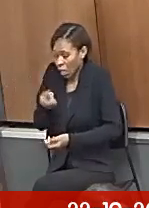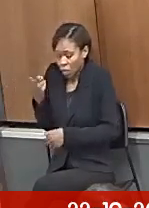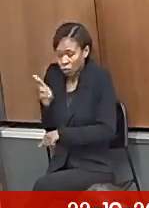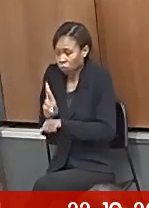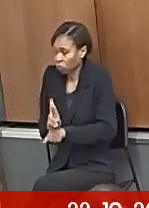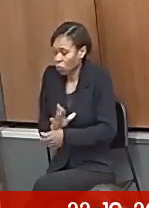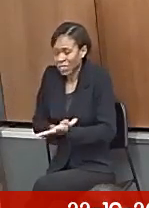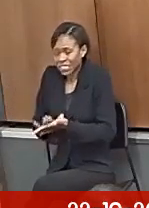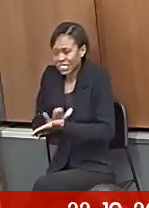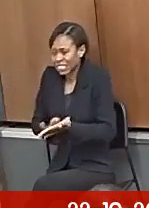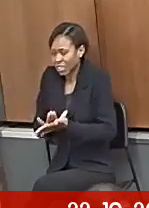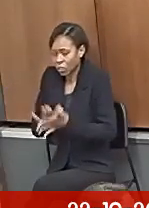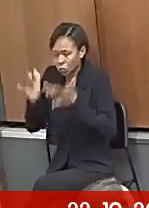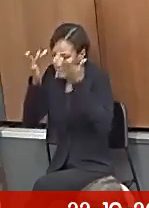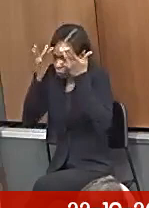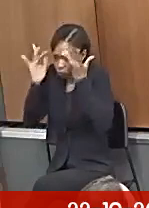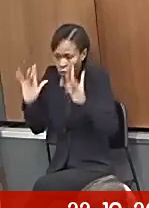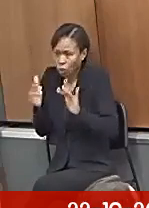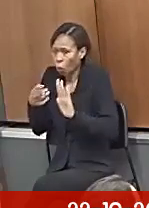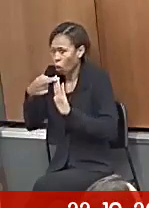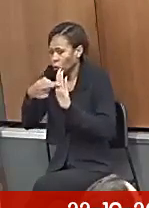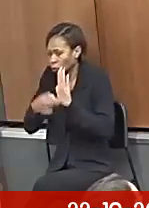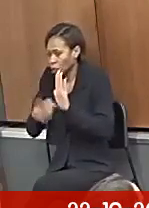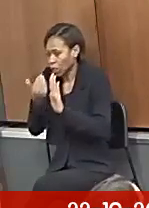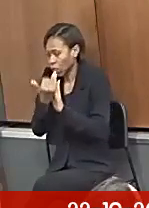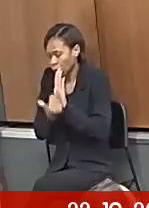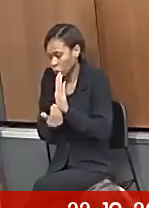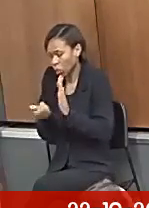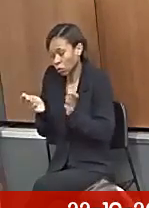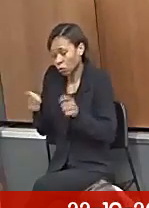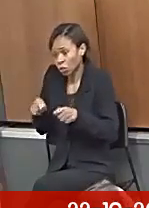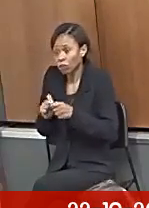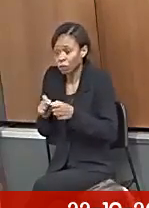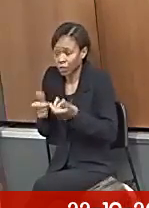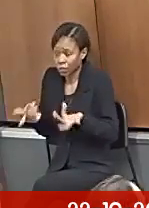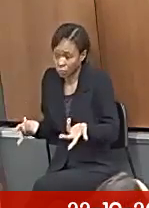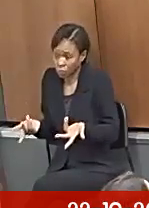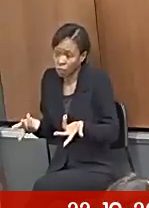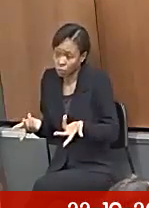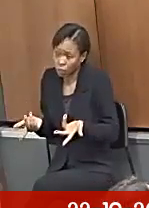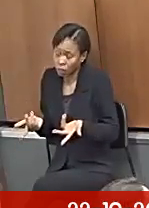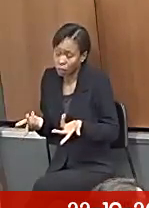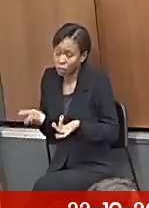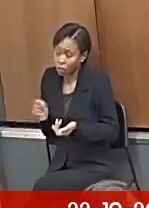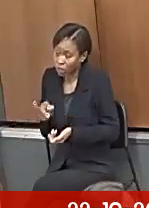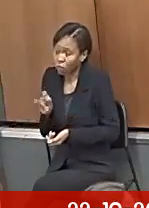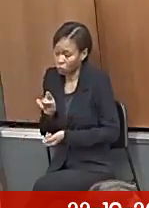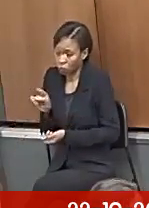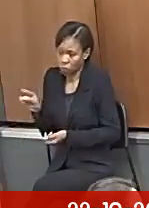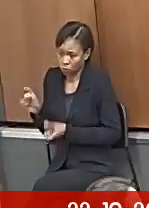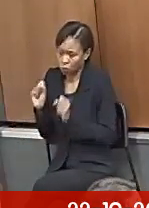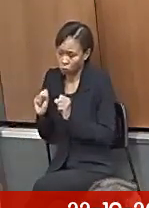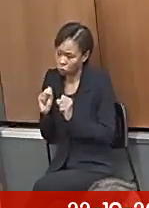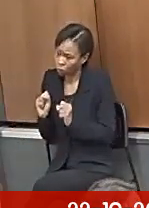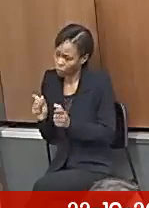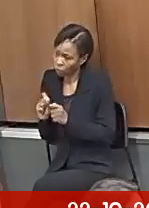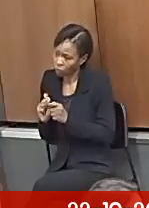Então, não sei qual requerimento poderia ser feito, mas se vocês puderem